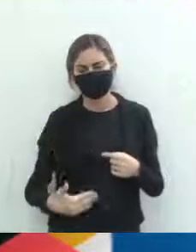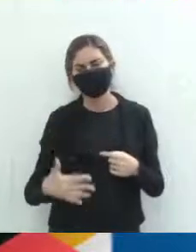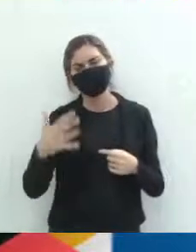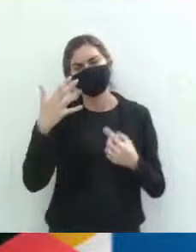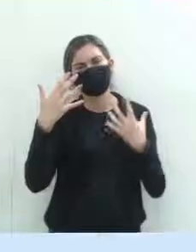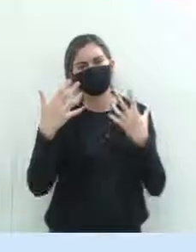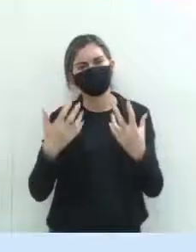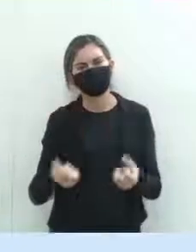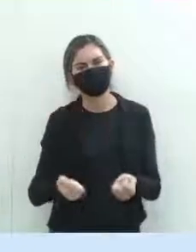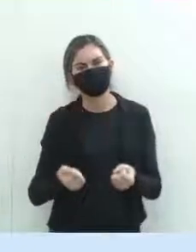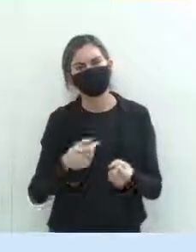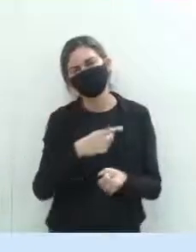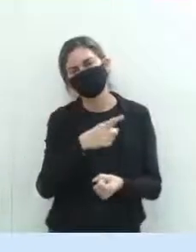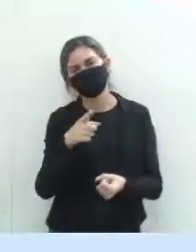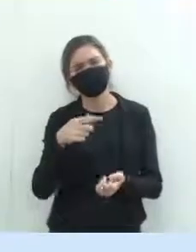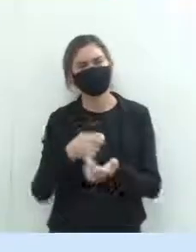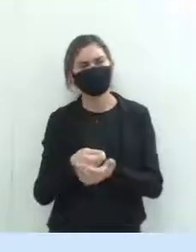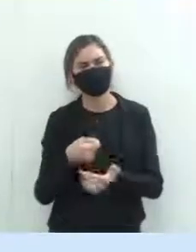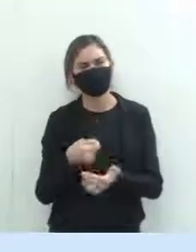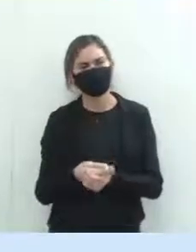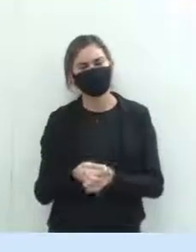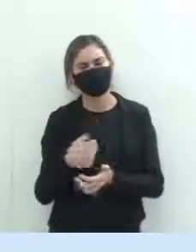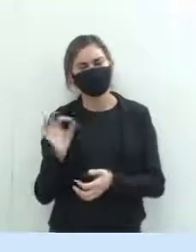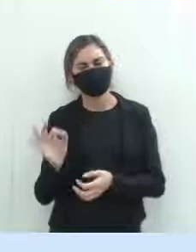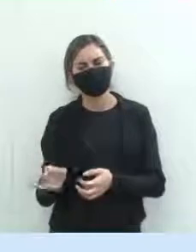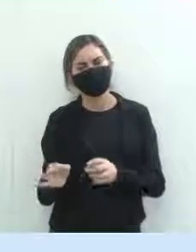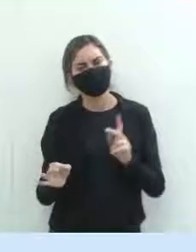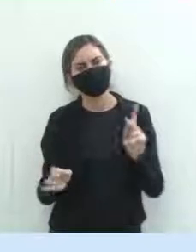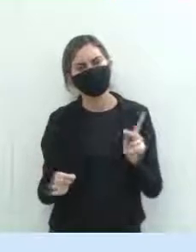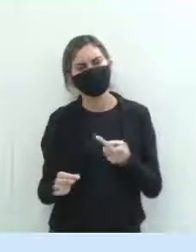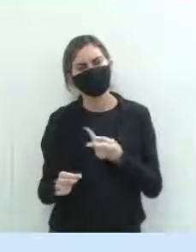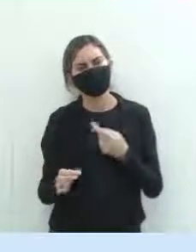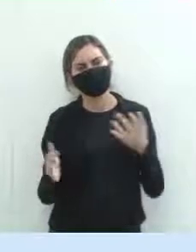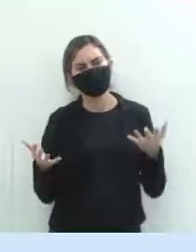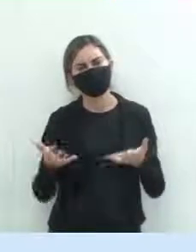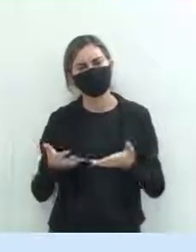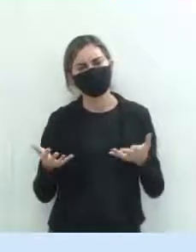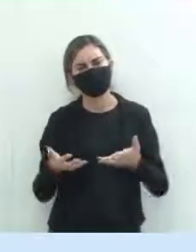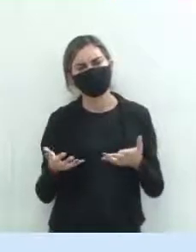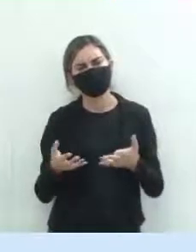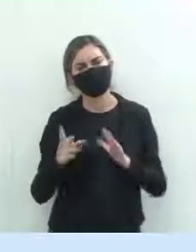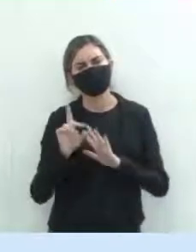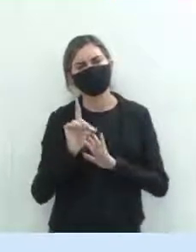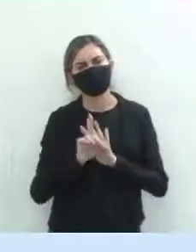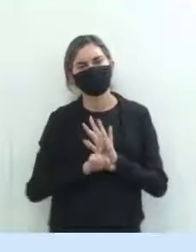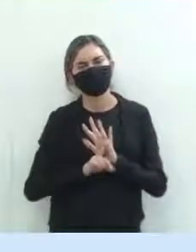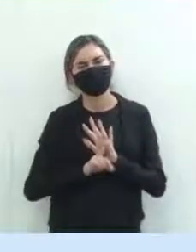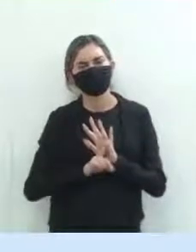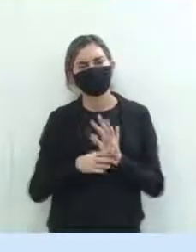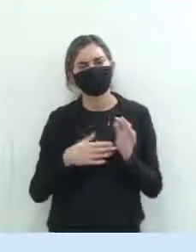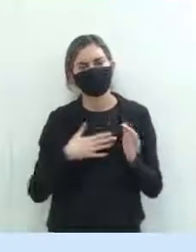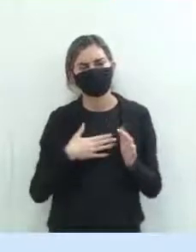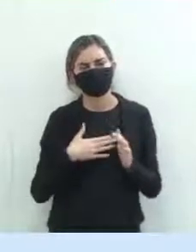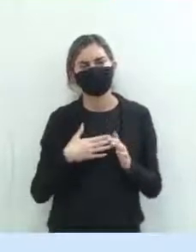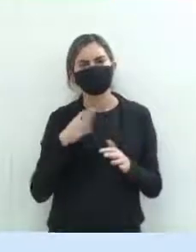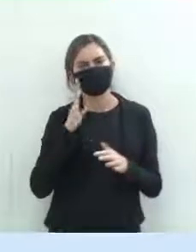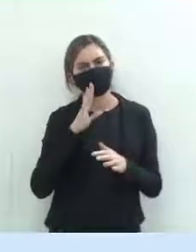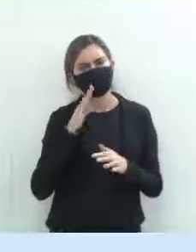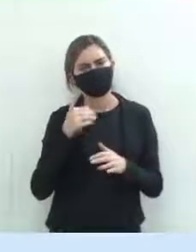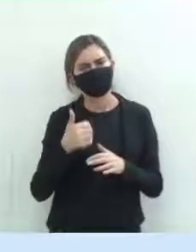aceitar aquilo que me impõe como sendo certo ou errado. Agora, o que é o direito? O direito é o modo